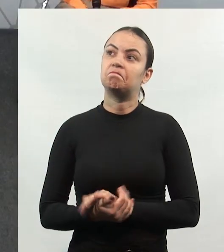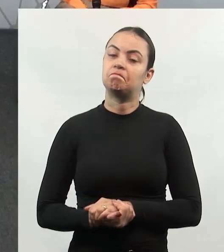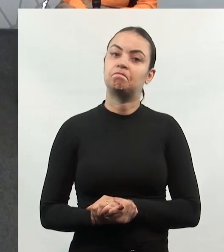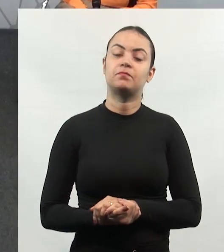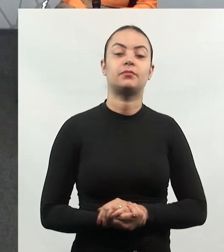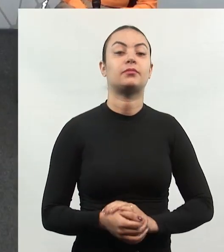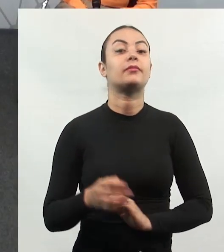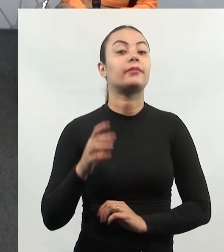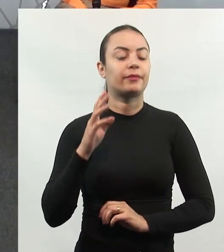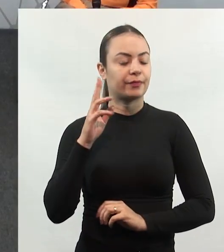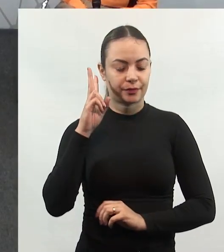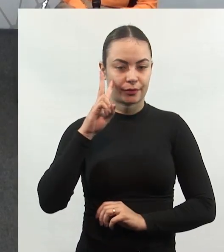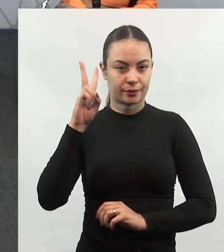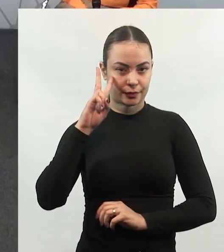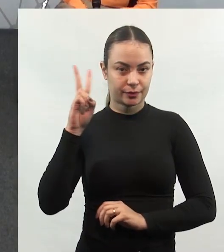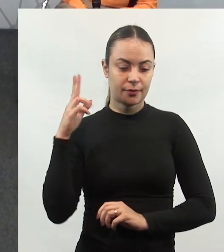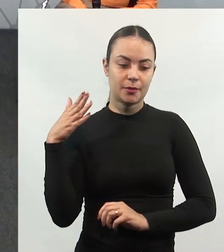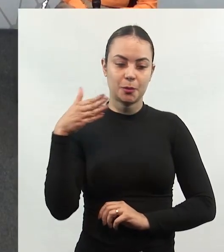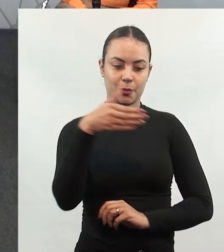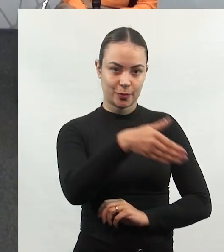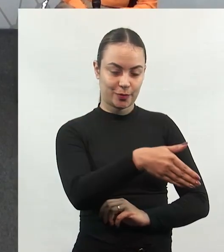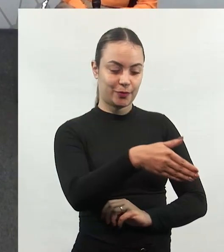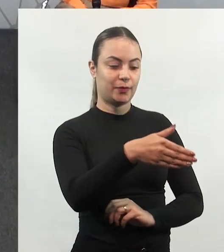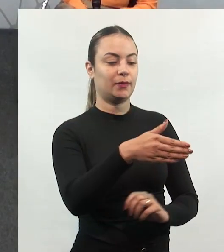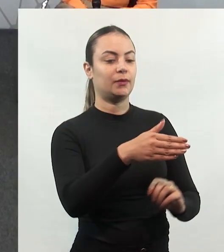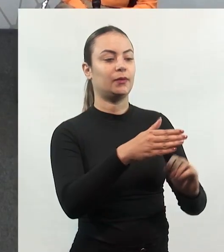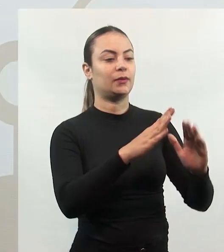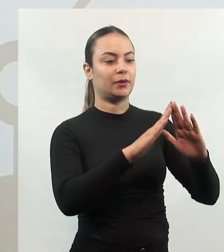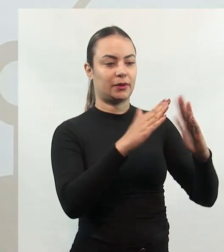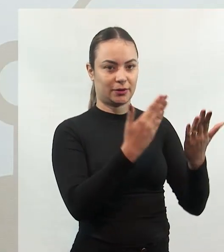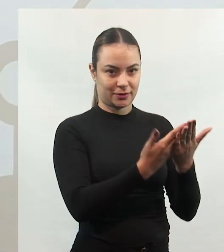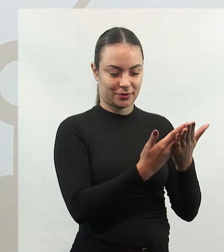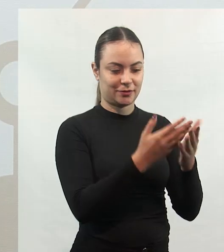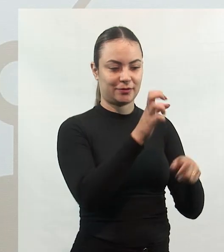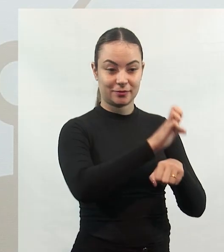assim, estava com 14, 15 anos encarando uma realidade do mundo